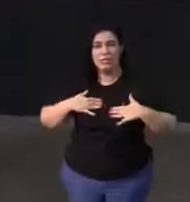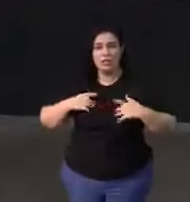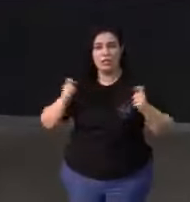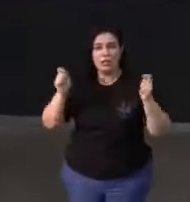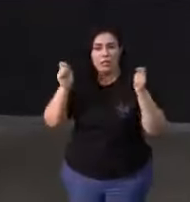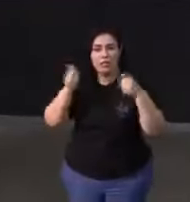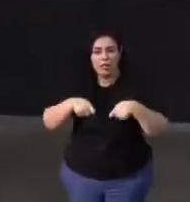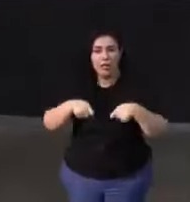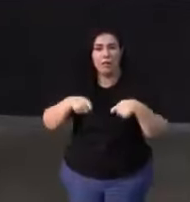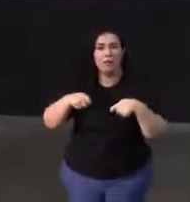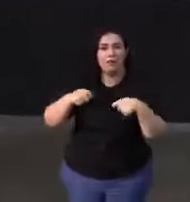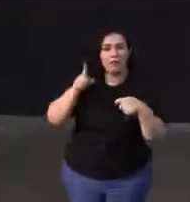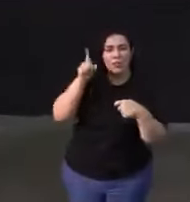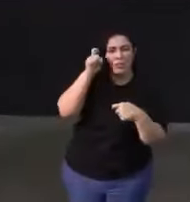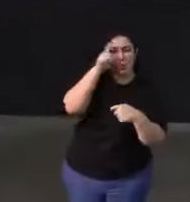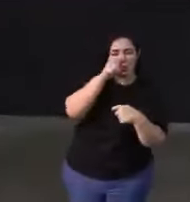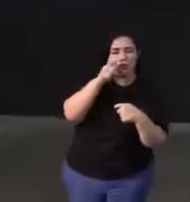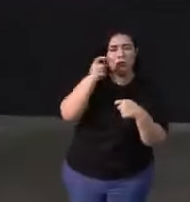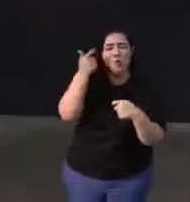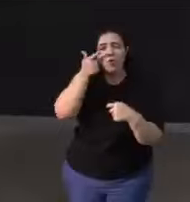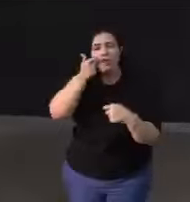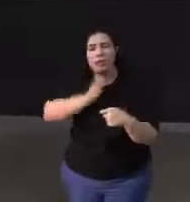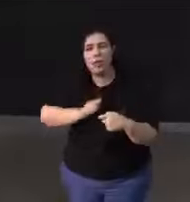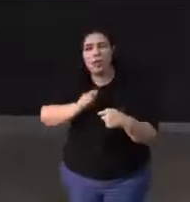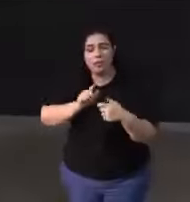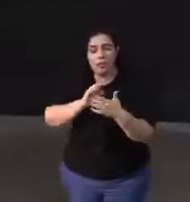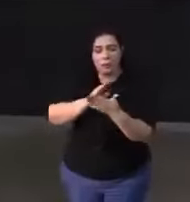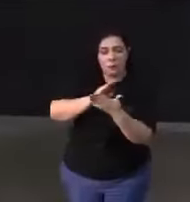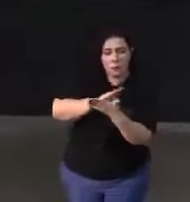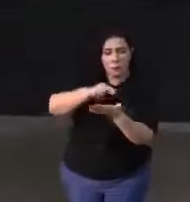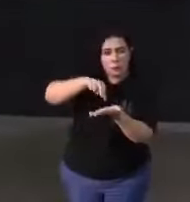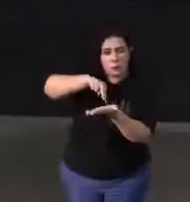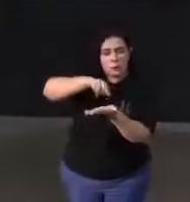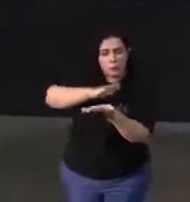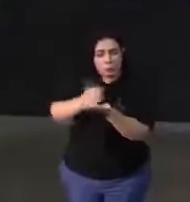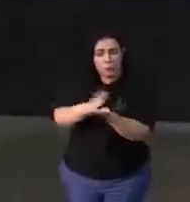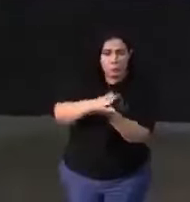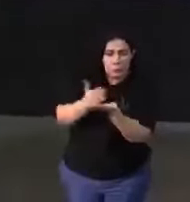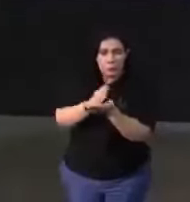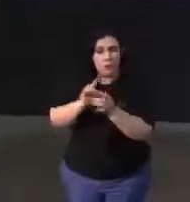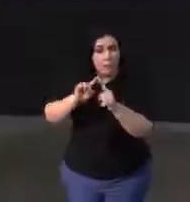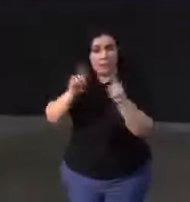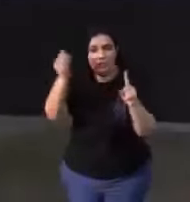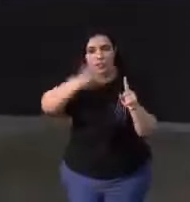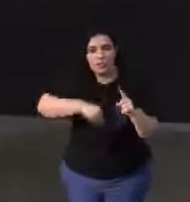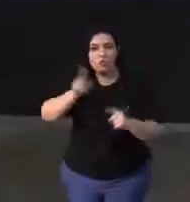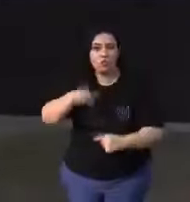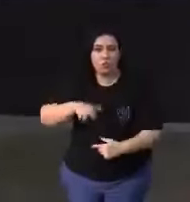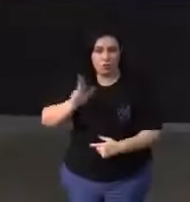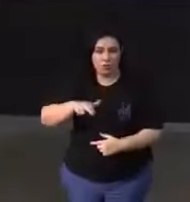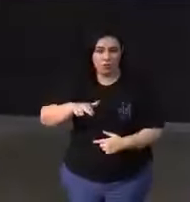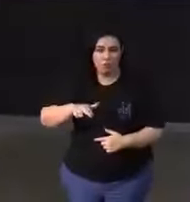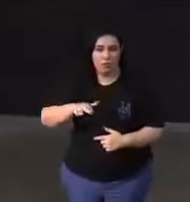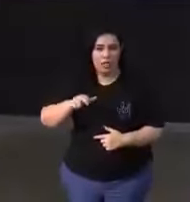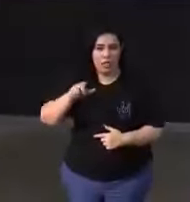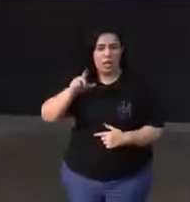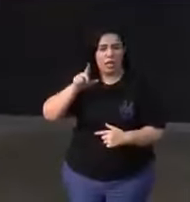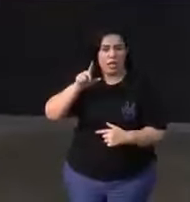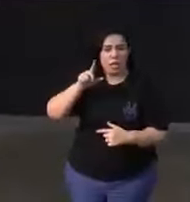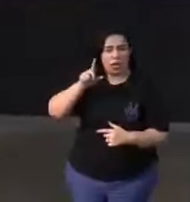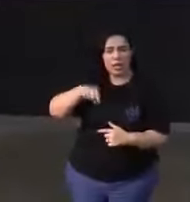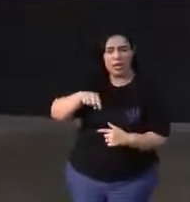com flexibilidade, sem desistir. É a capacidade de você